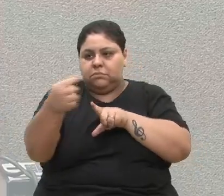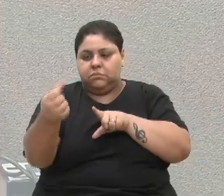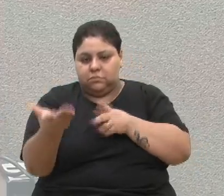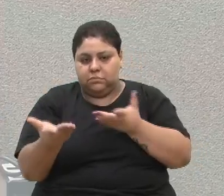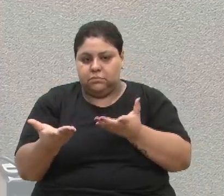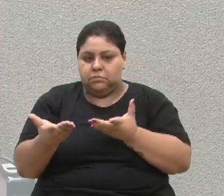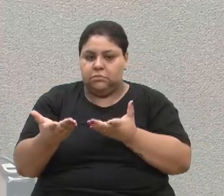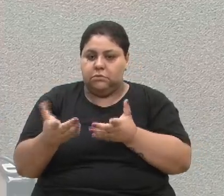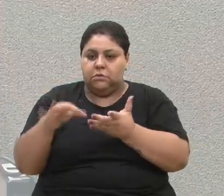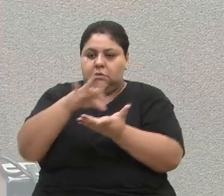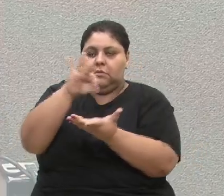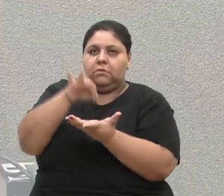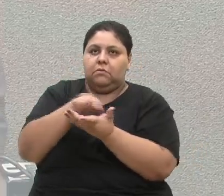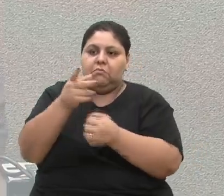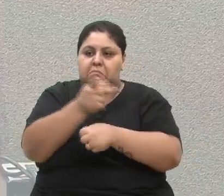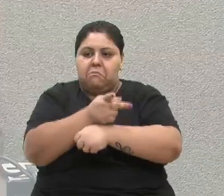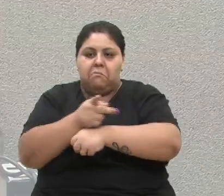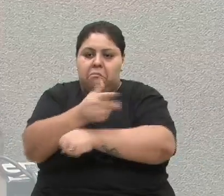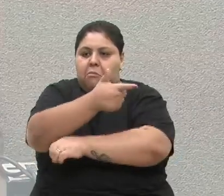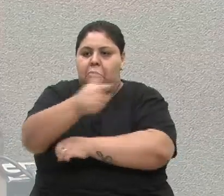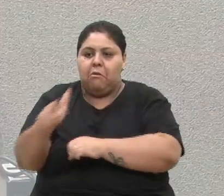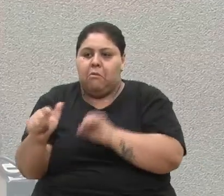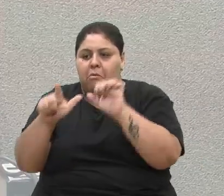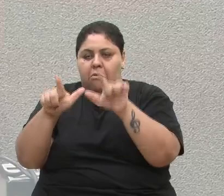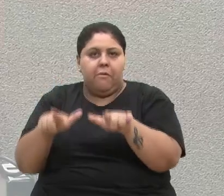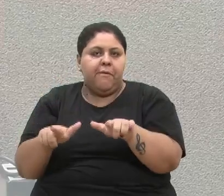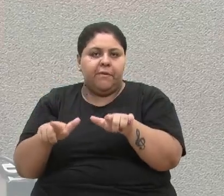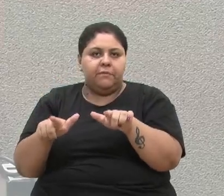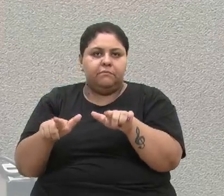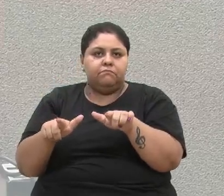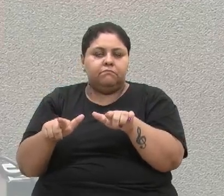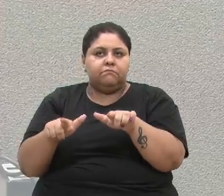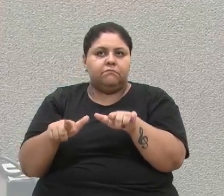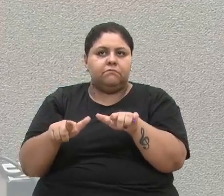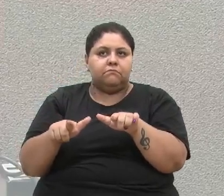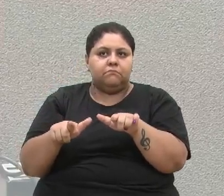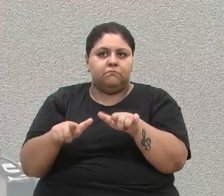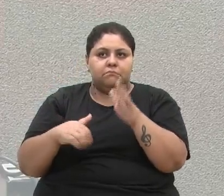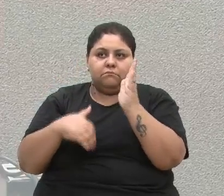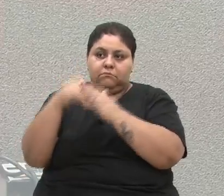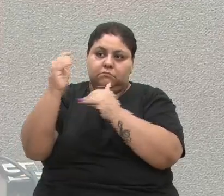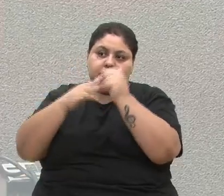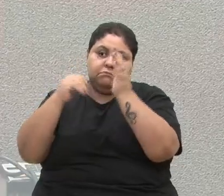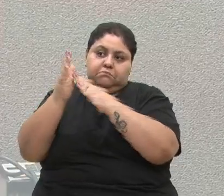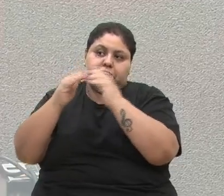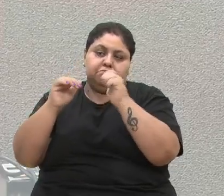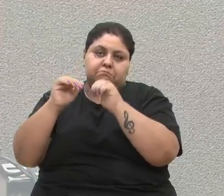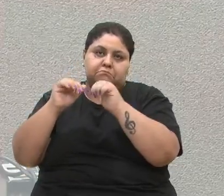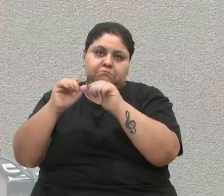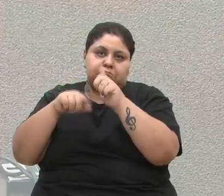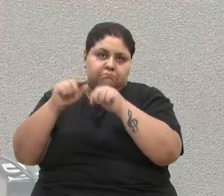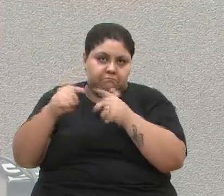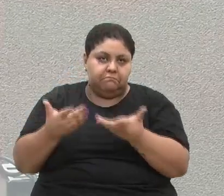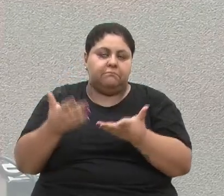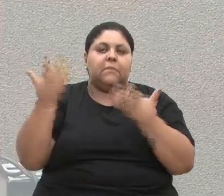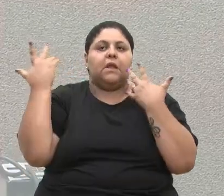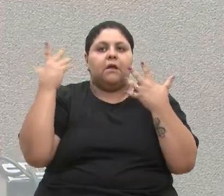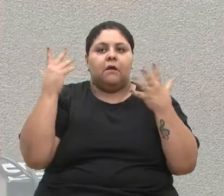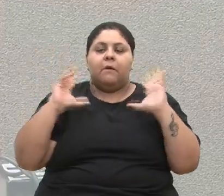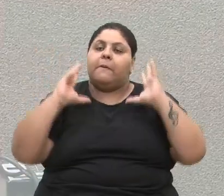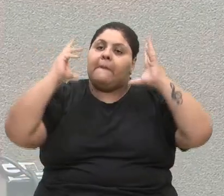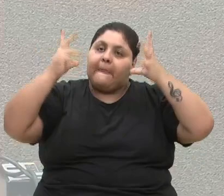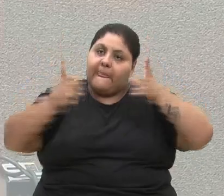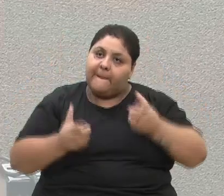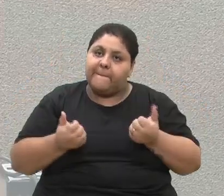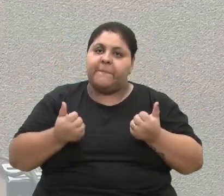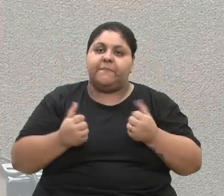daquela localidade e procurar outro local para desenvolvimento das atividades. Então, parabéns a todas essas